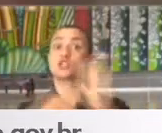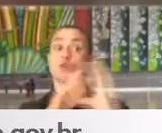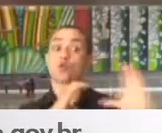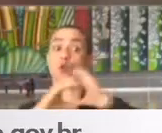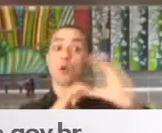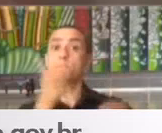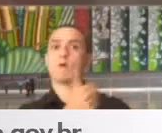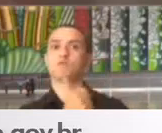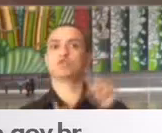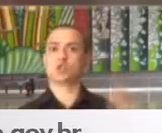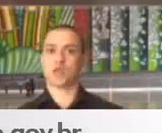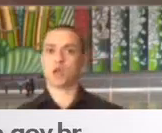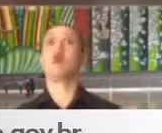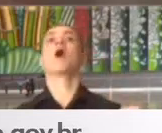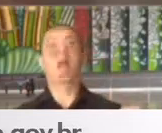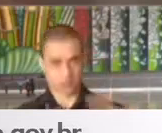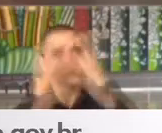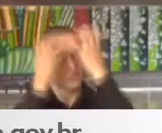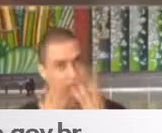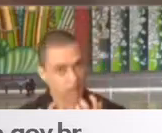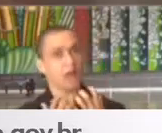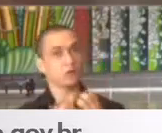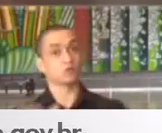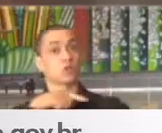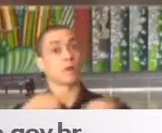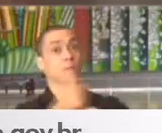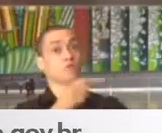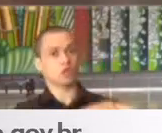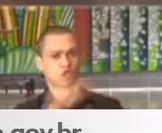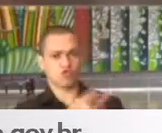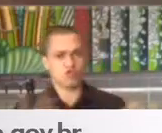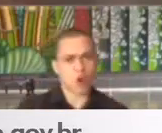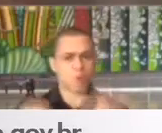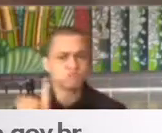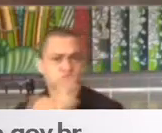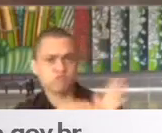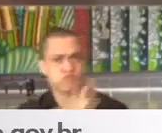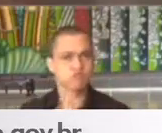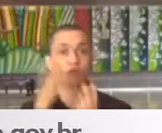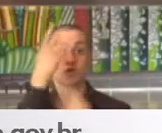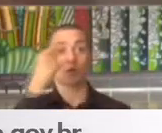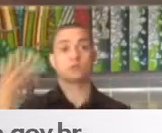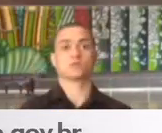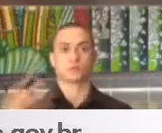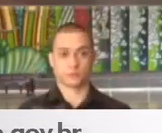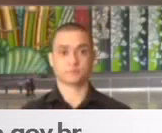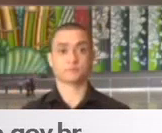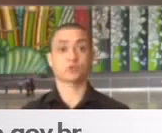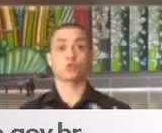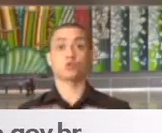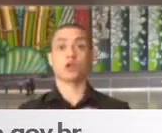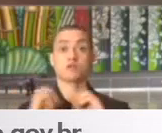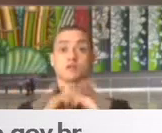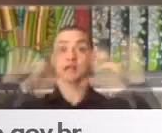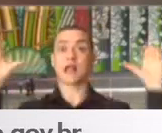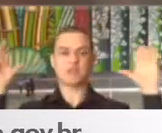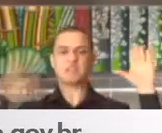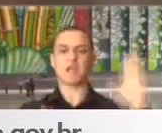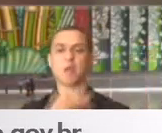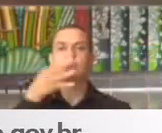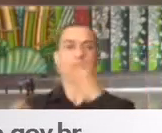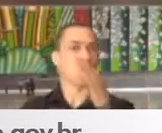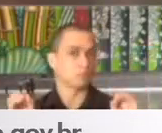têm seriedade, consistência e um trabalho jornalístico que informa de maneira isenta a opinião pública